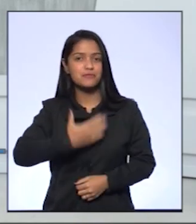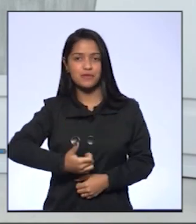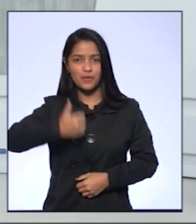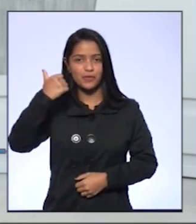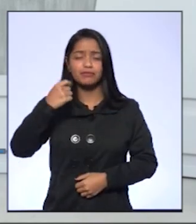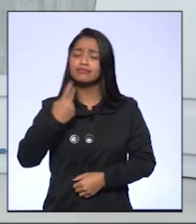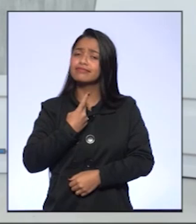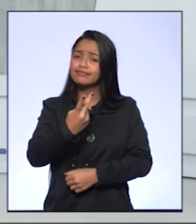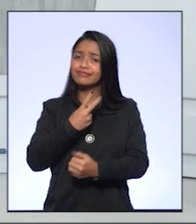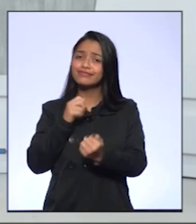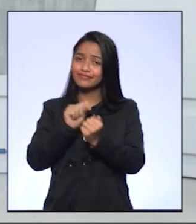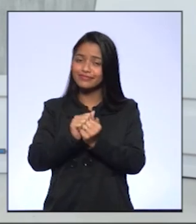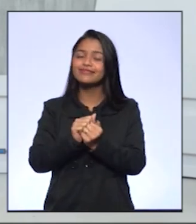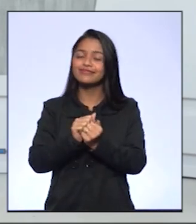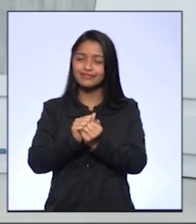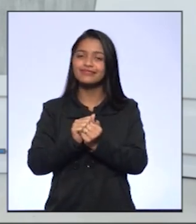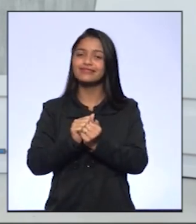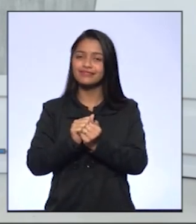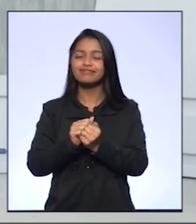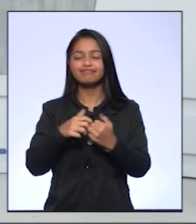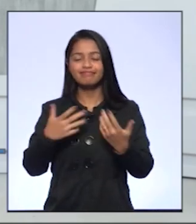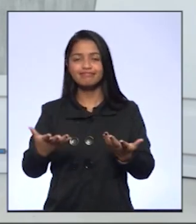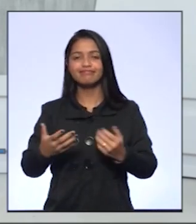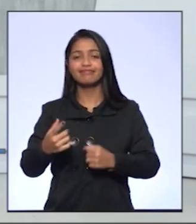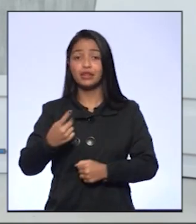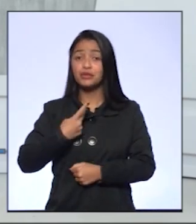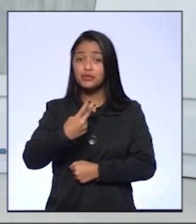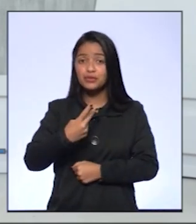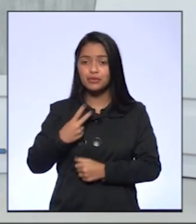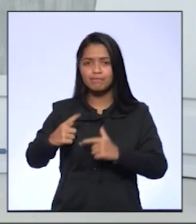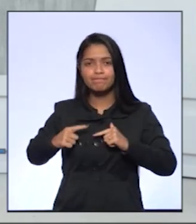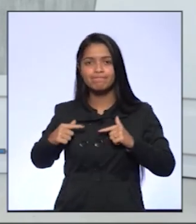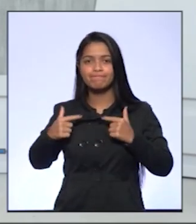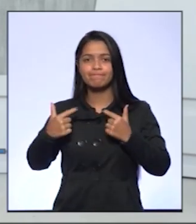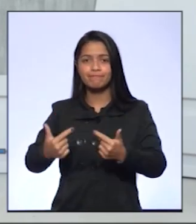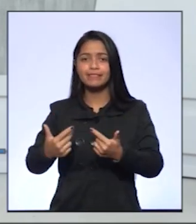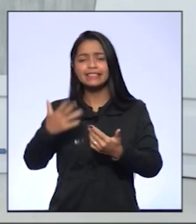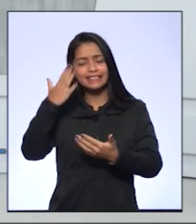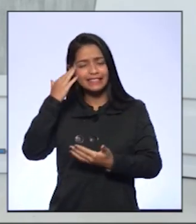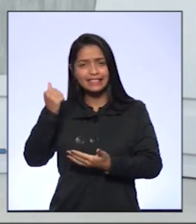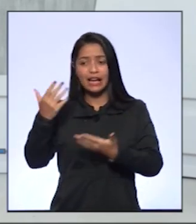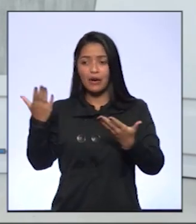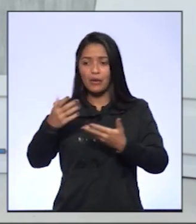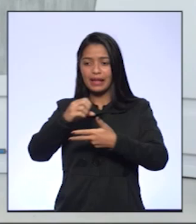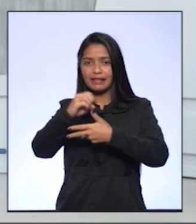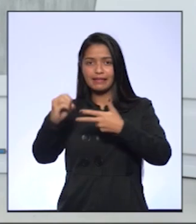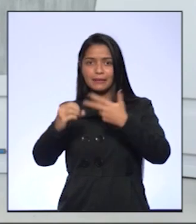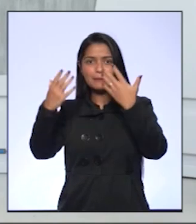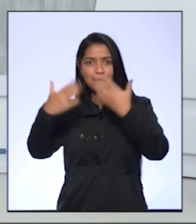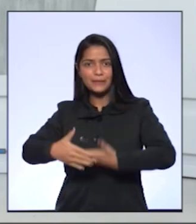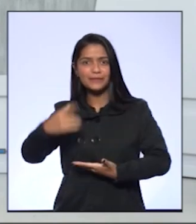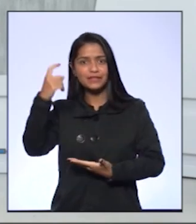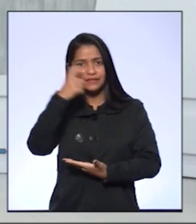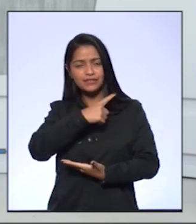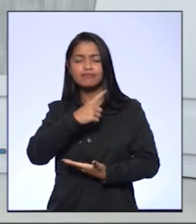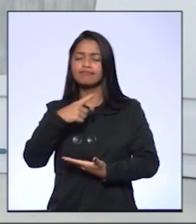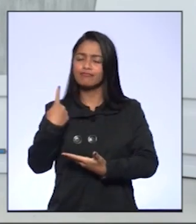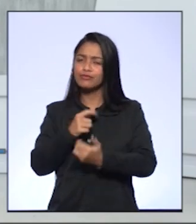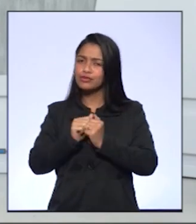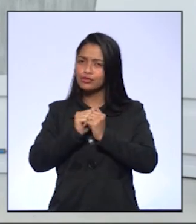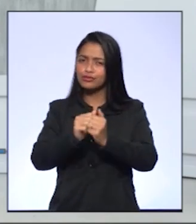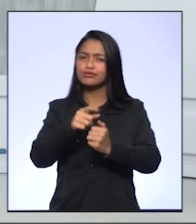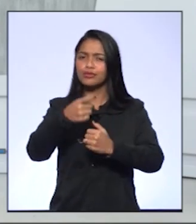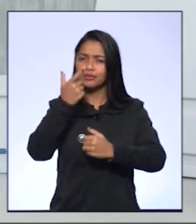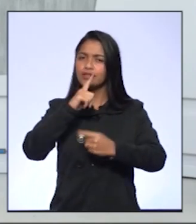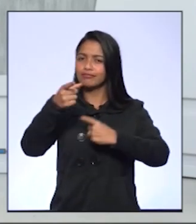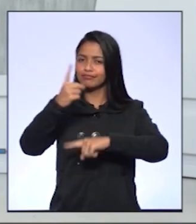né? A gente vai carregando esse trampo aí, a gente vai carregando essa situação para você ter um sucesso muito grande. Eu